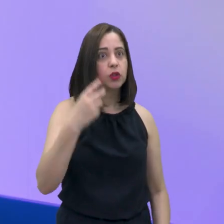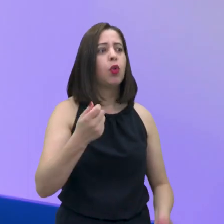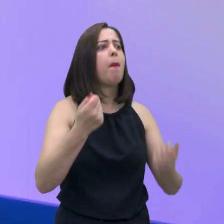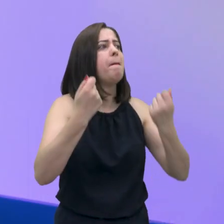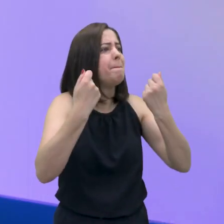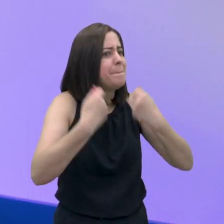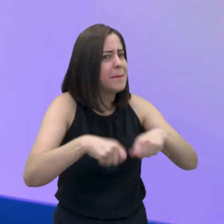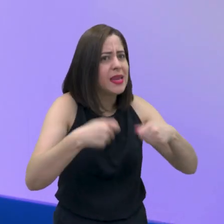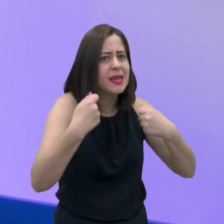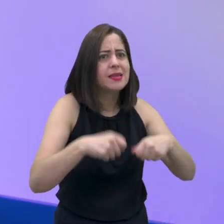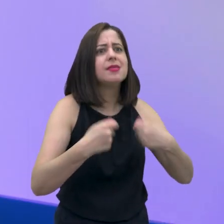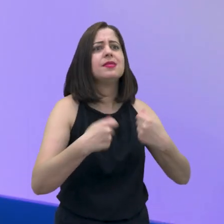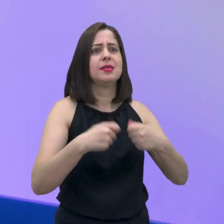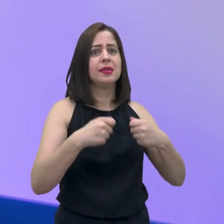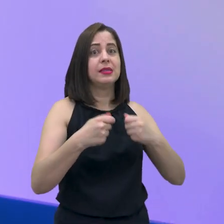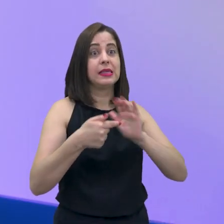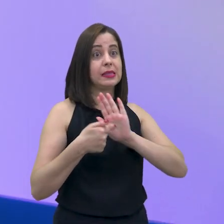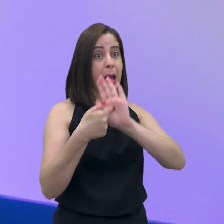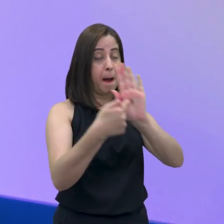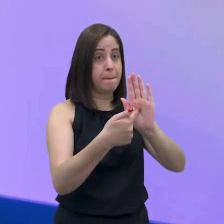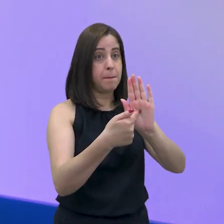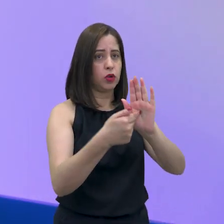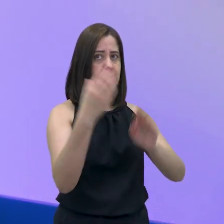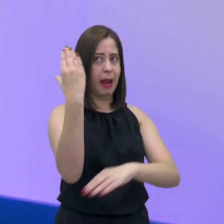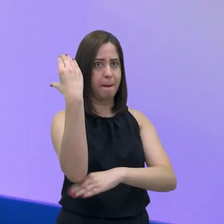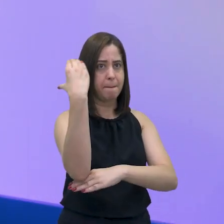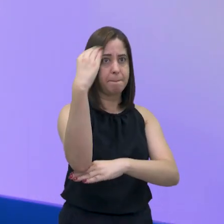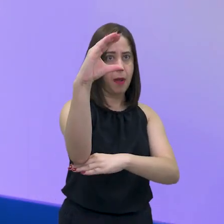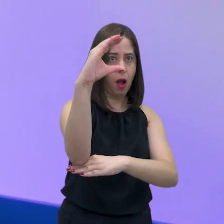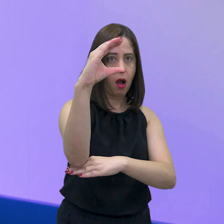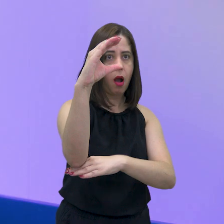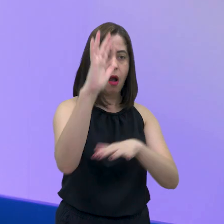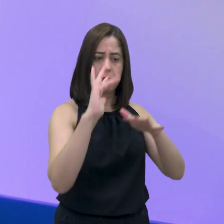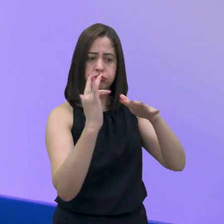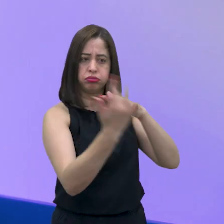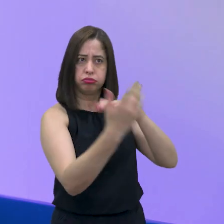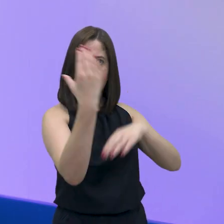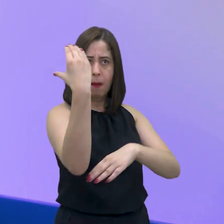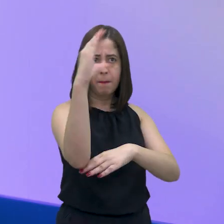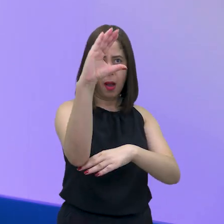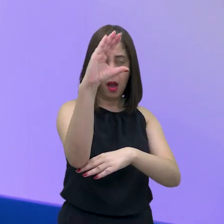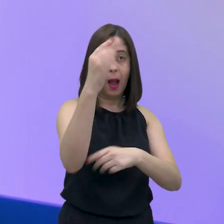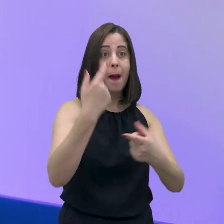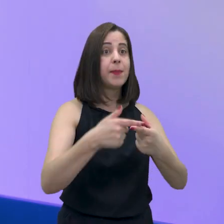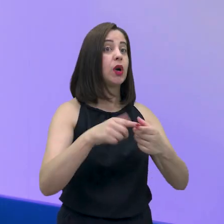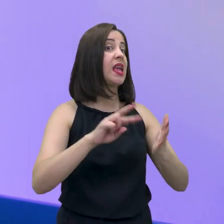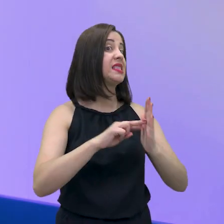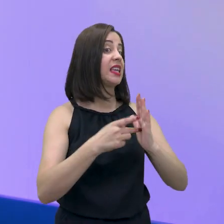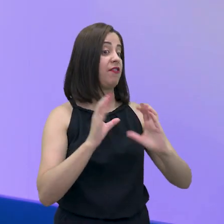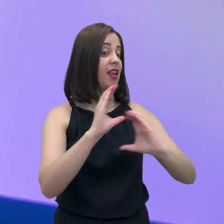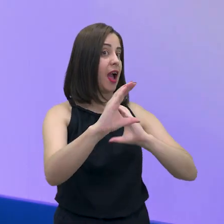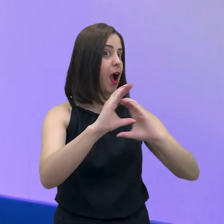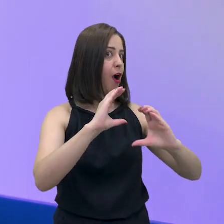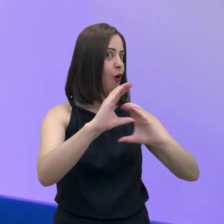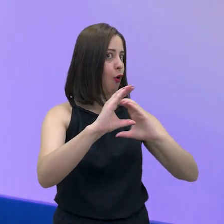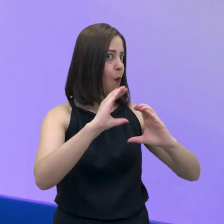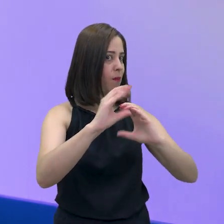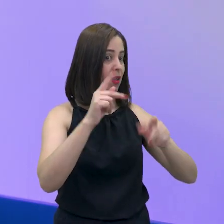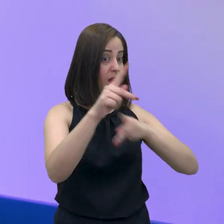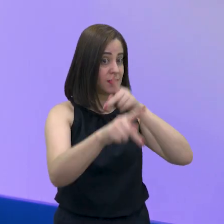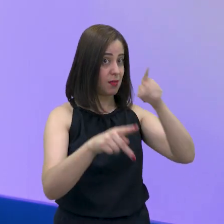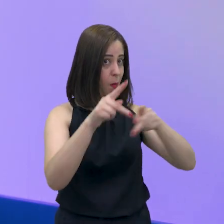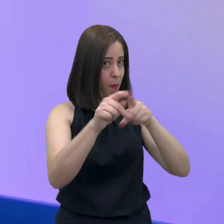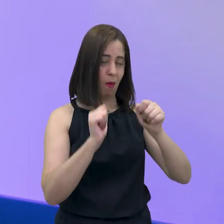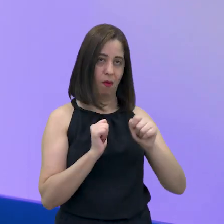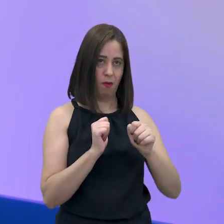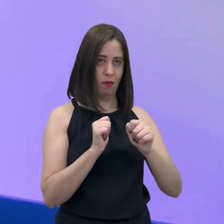O parlamentar ele precisa também exibir a sua plataforma, precisa estar em constante comunicação com o seu